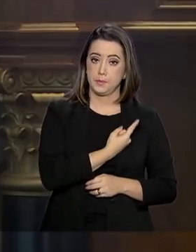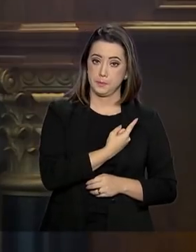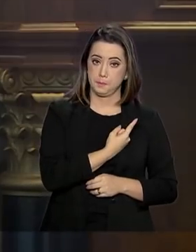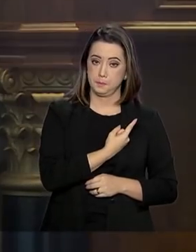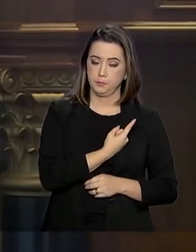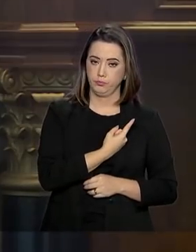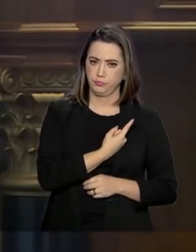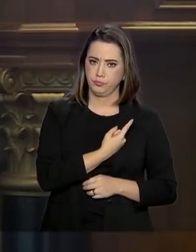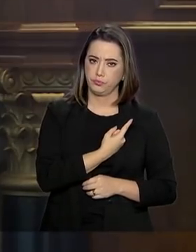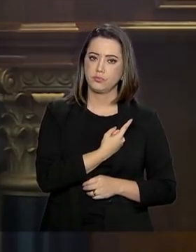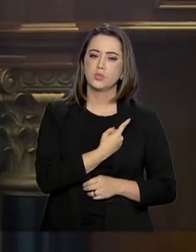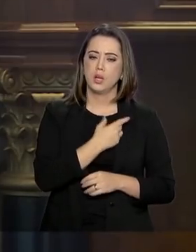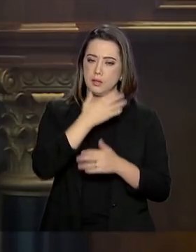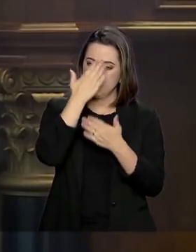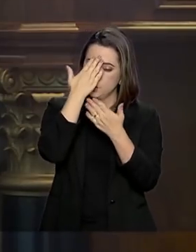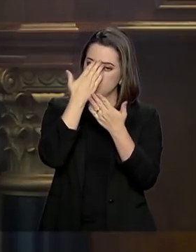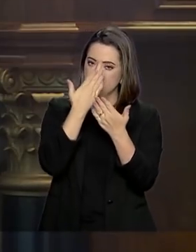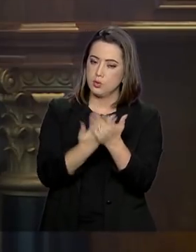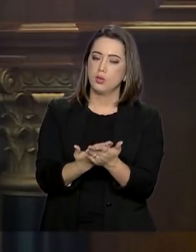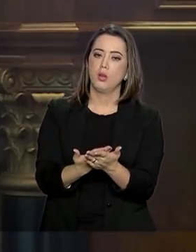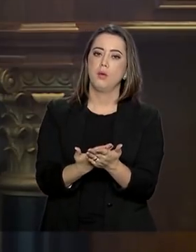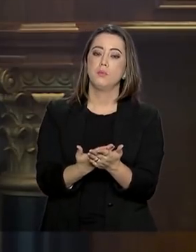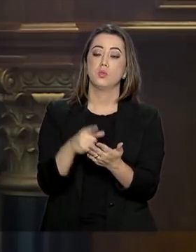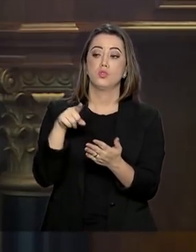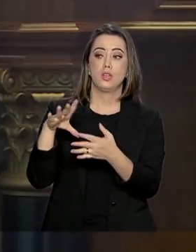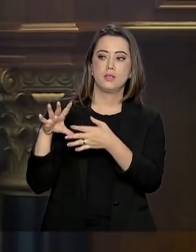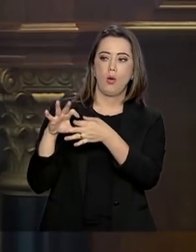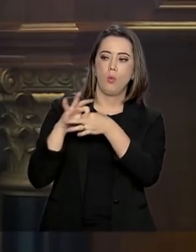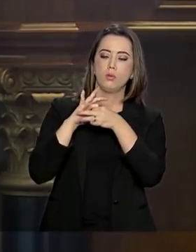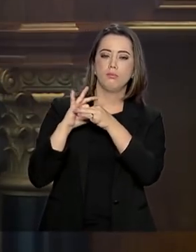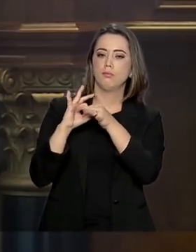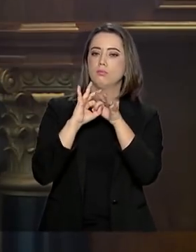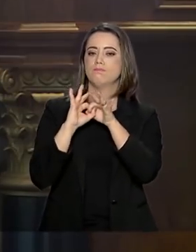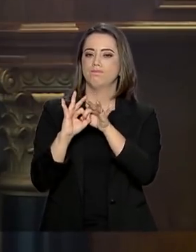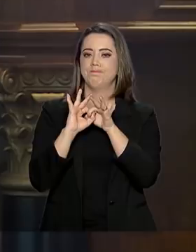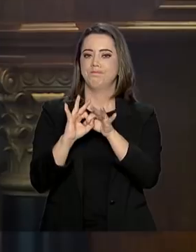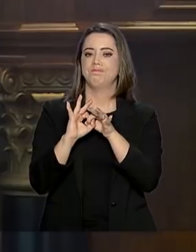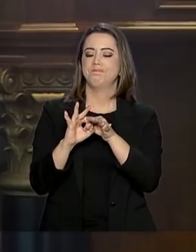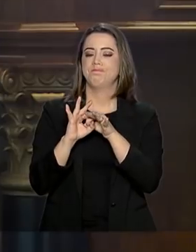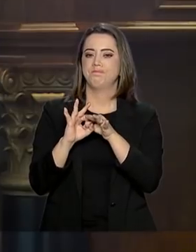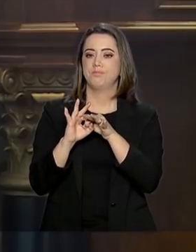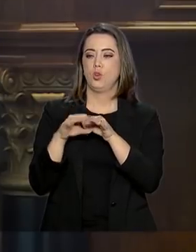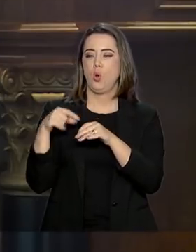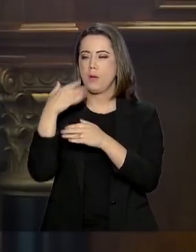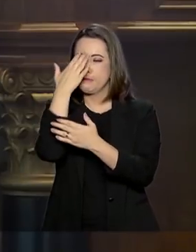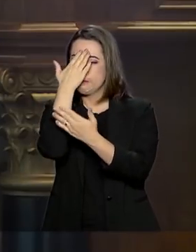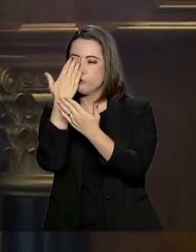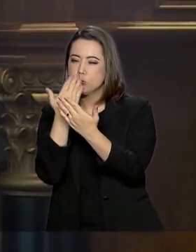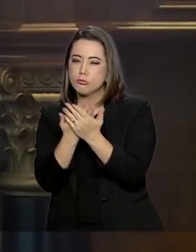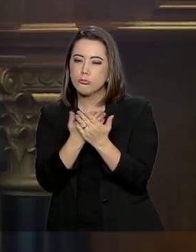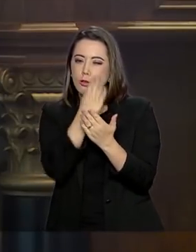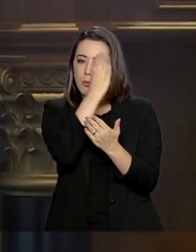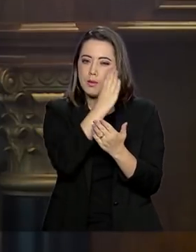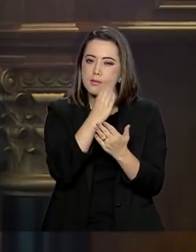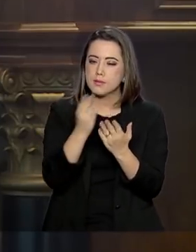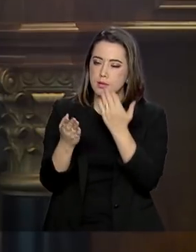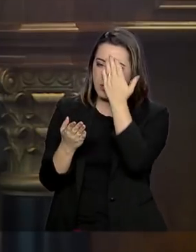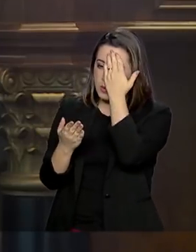Estamos convictos de que essa união, essa confiança que começamos a estabelecer